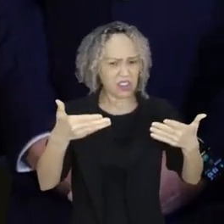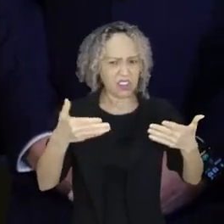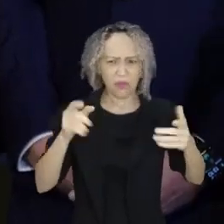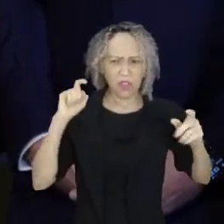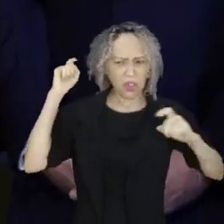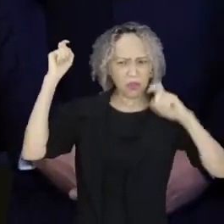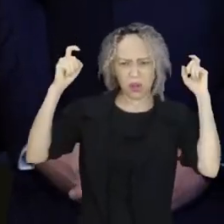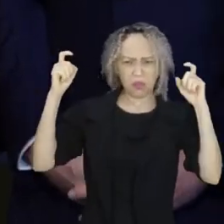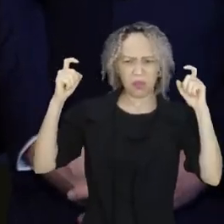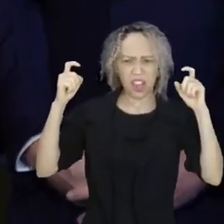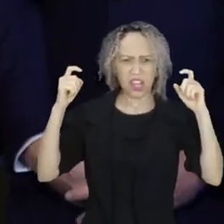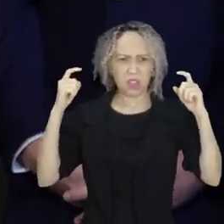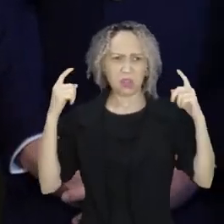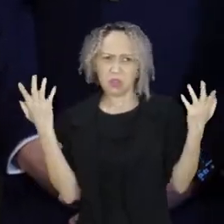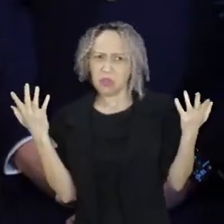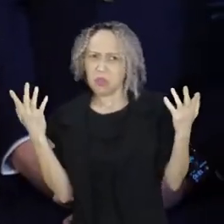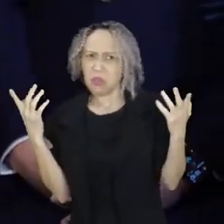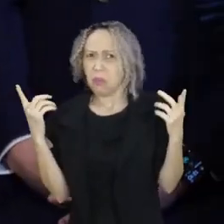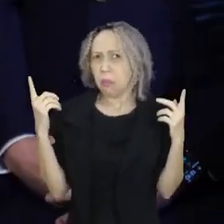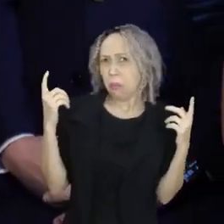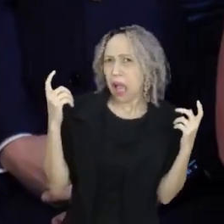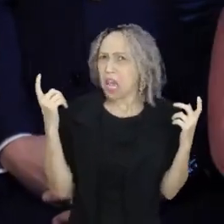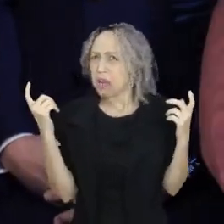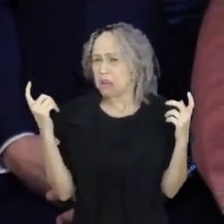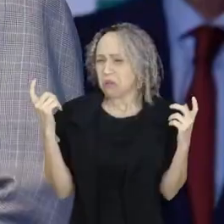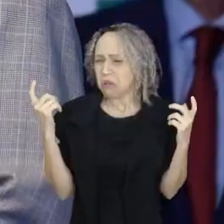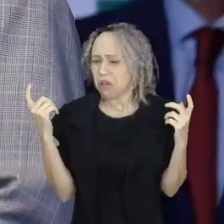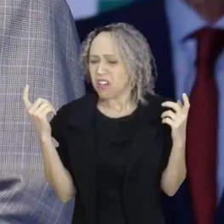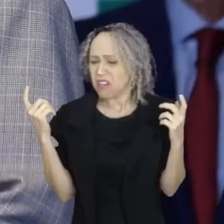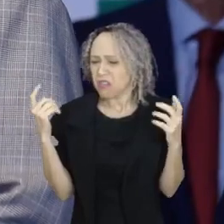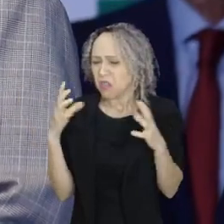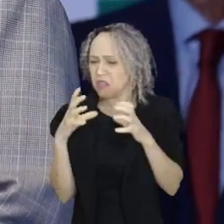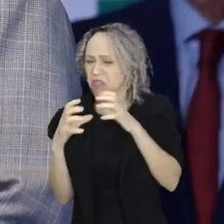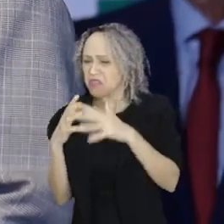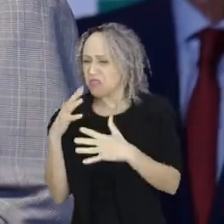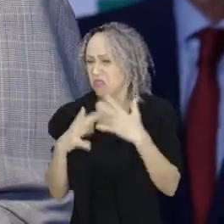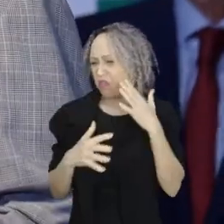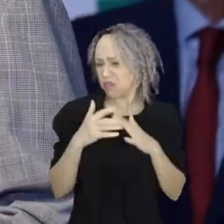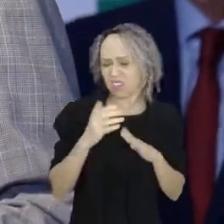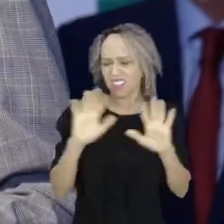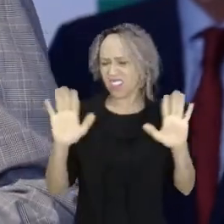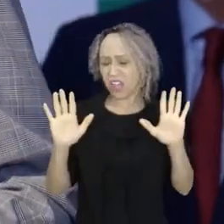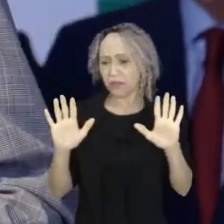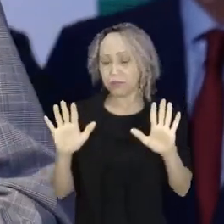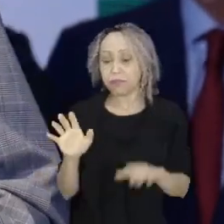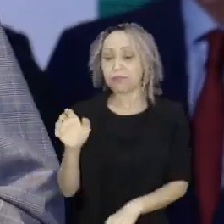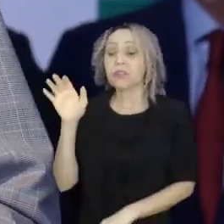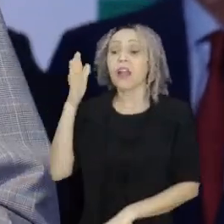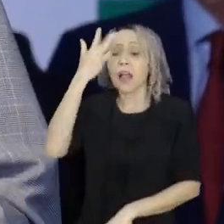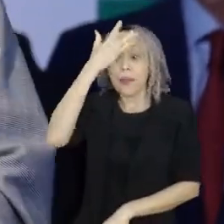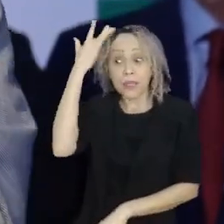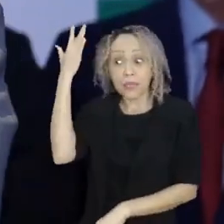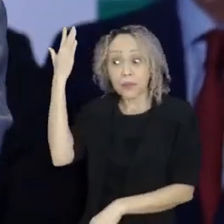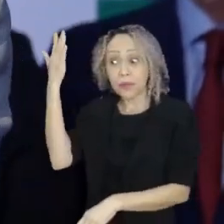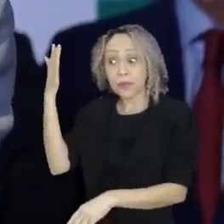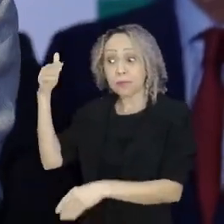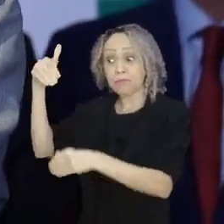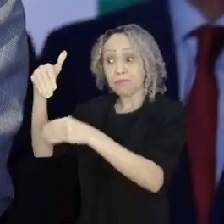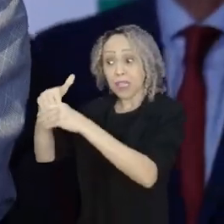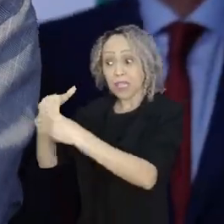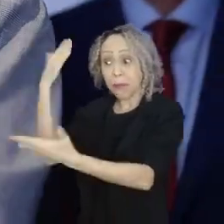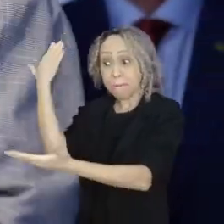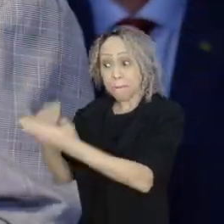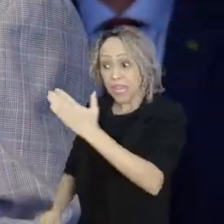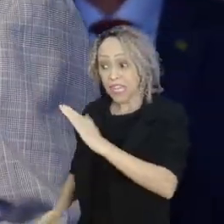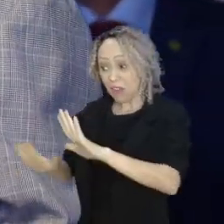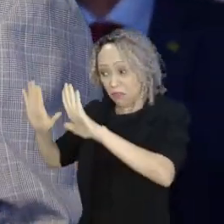barulho. Não fique. Quem perdeu as eleições, fique quietinho. E quem ganhou tem o direito de fazer uma grande